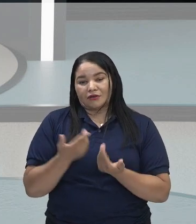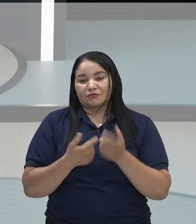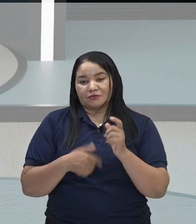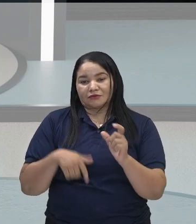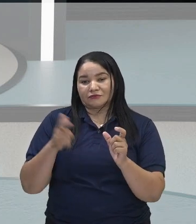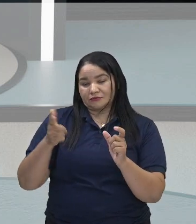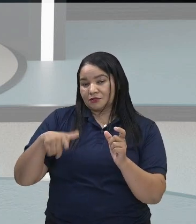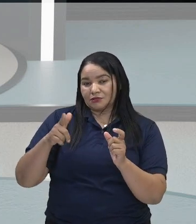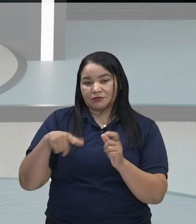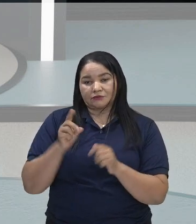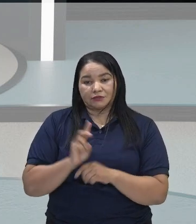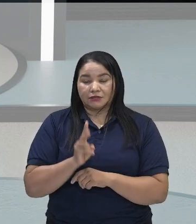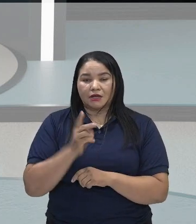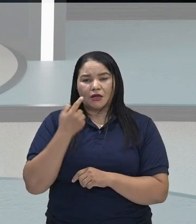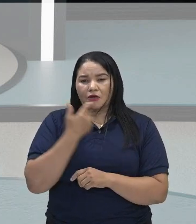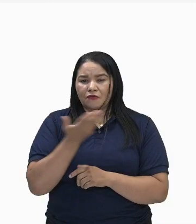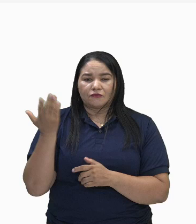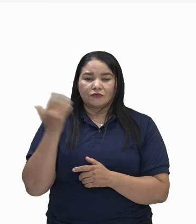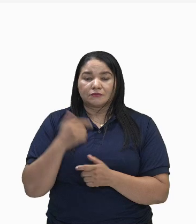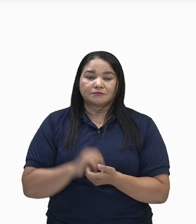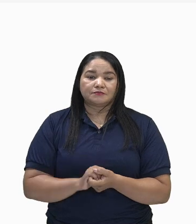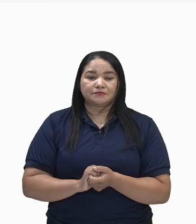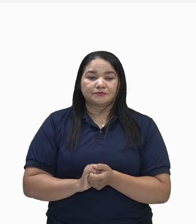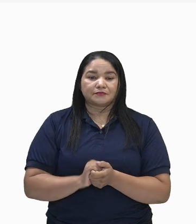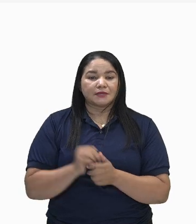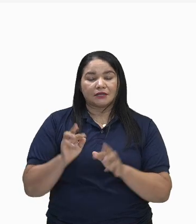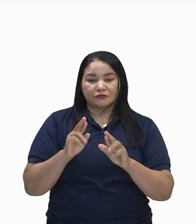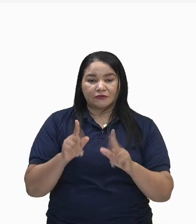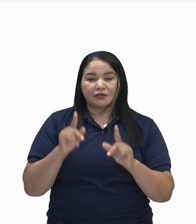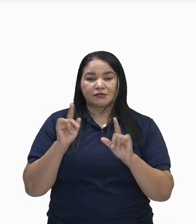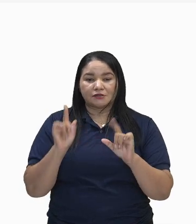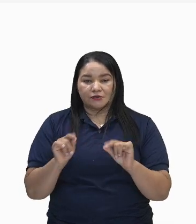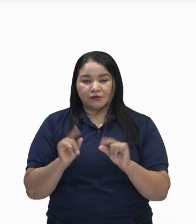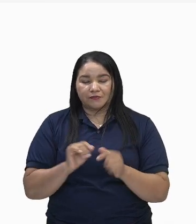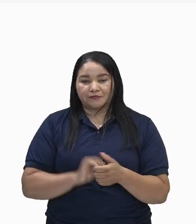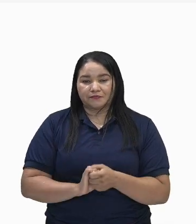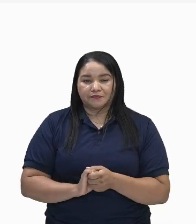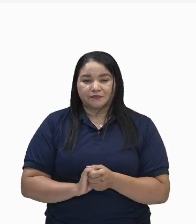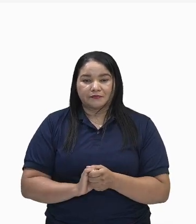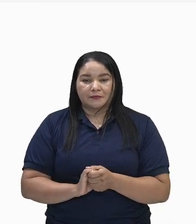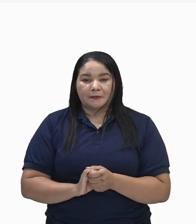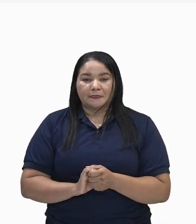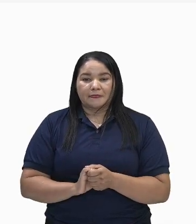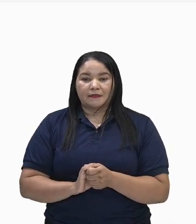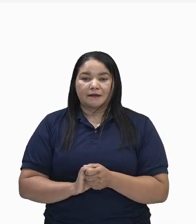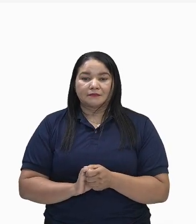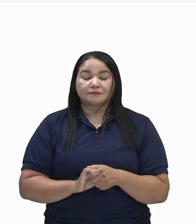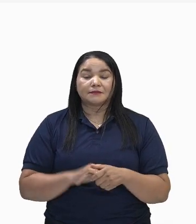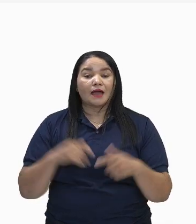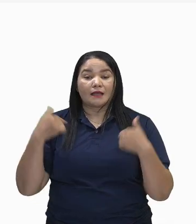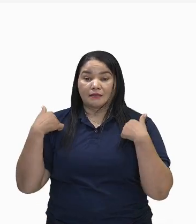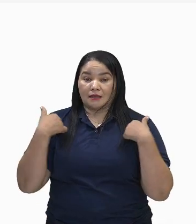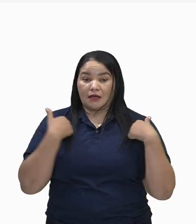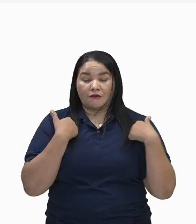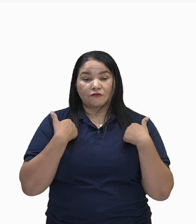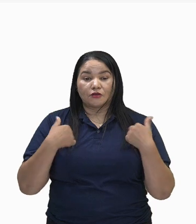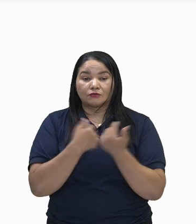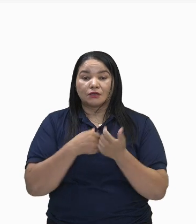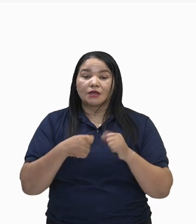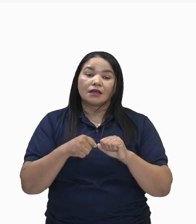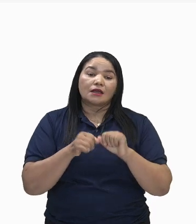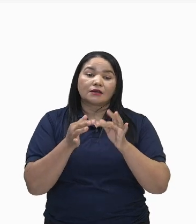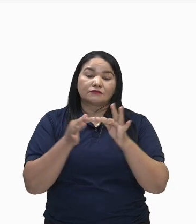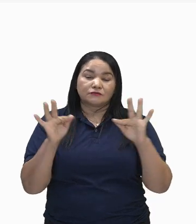entre anáfora e polissíndeto. Vamos ver? A diferença é, a anáfora é uma figura de sintaxe que também